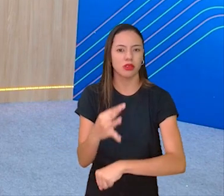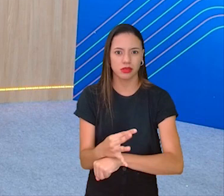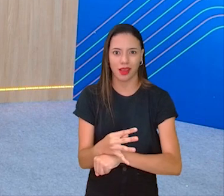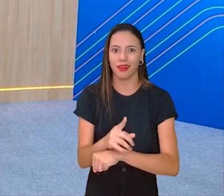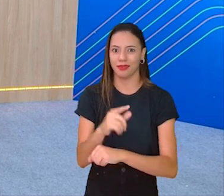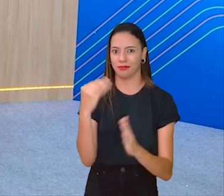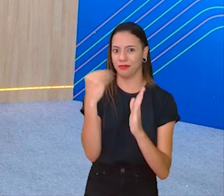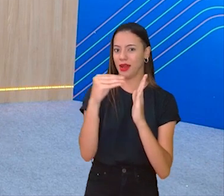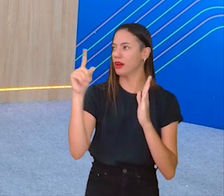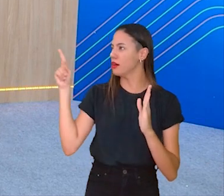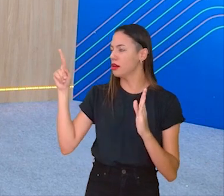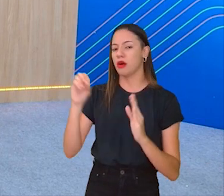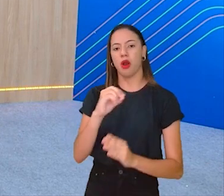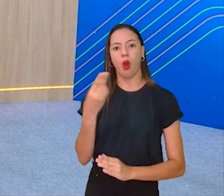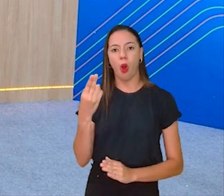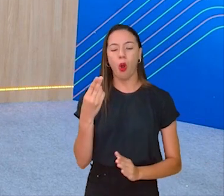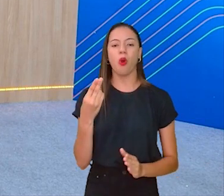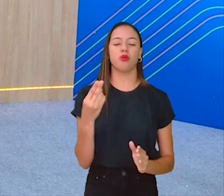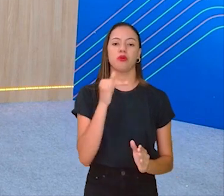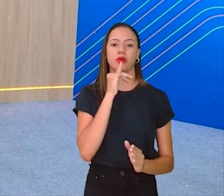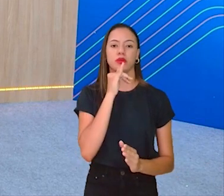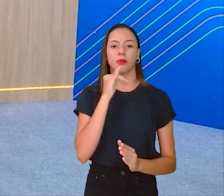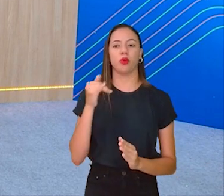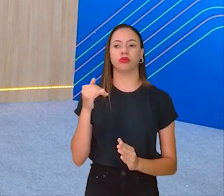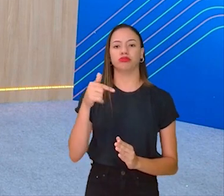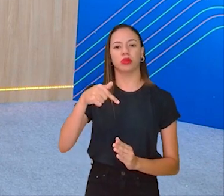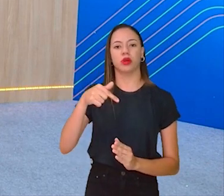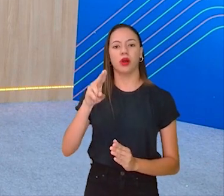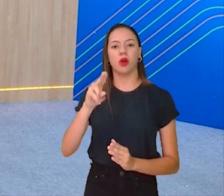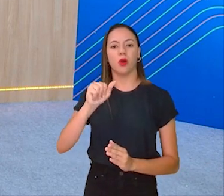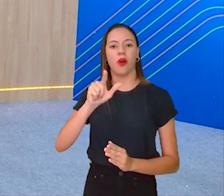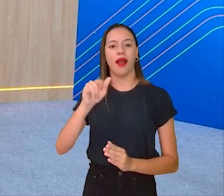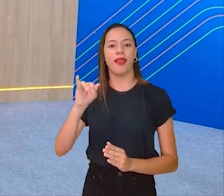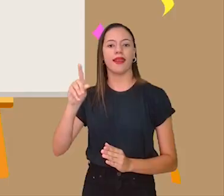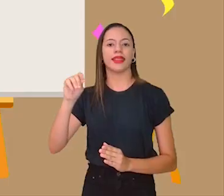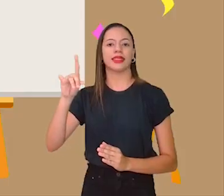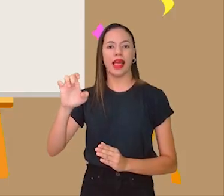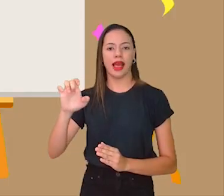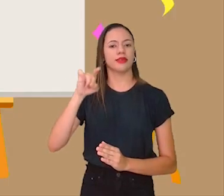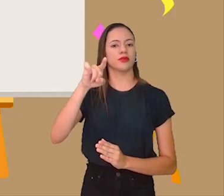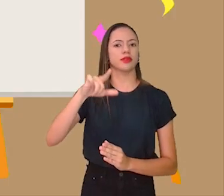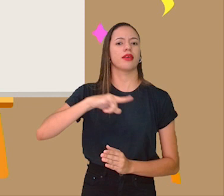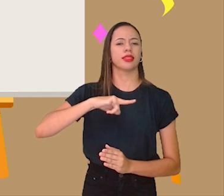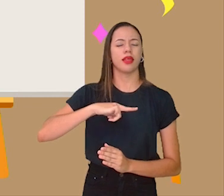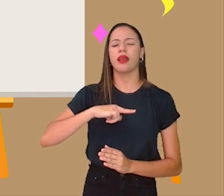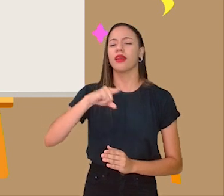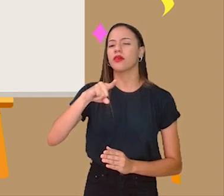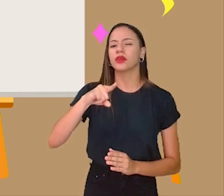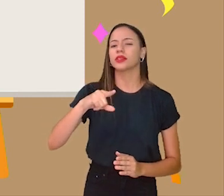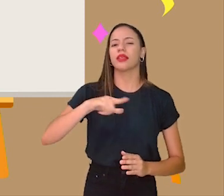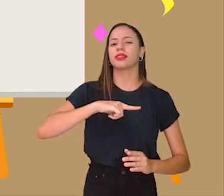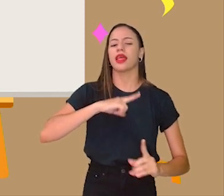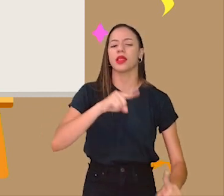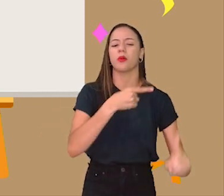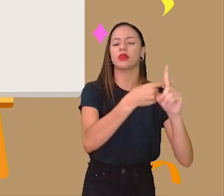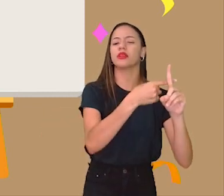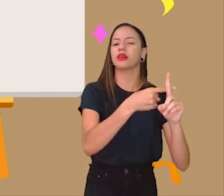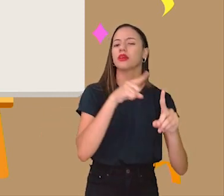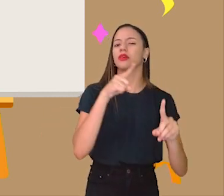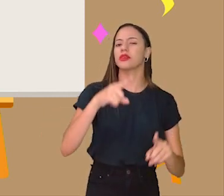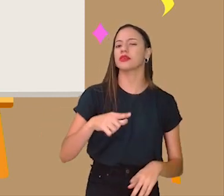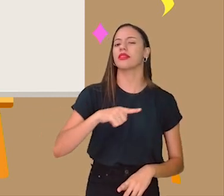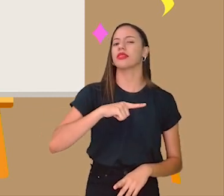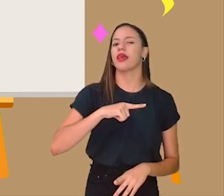pode colocar. E aí você pode fazer nesse mapa dos sonhos quais são suas potencialidades, o que você tem de bom, o que você tem de